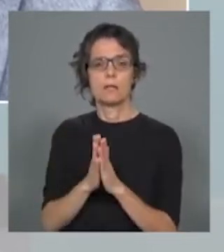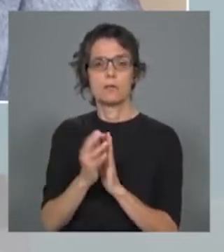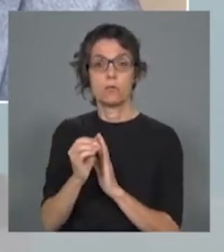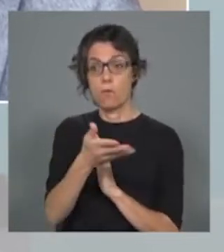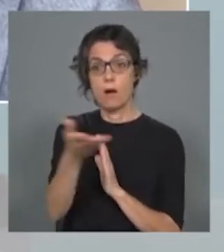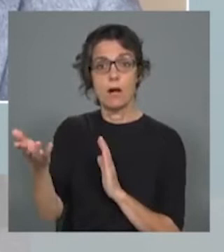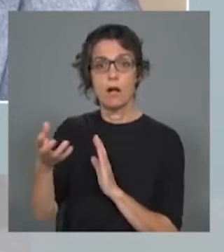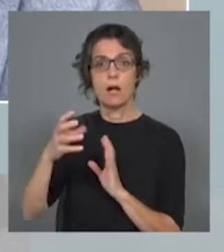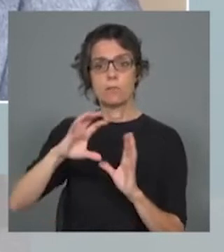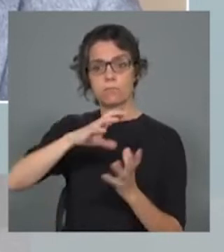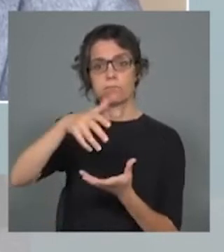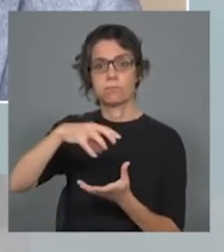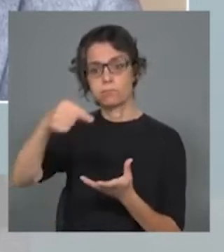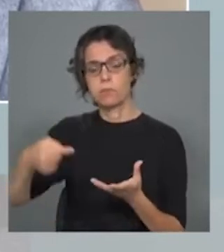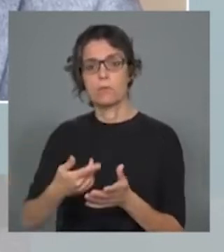Aqui goza-se de